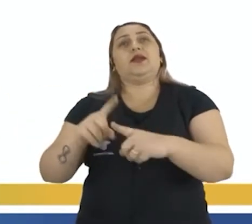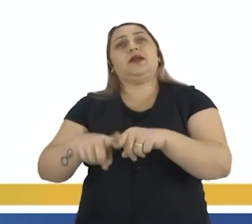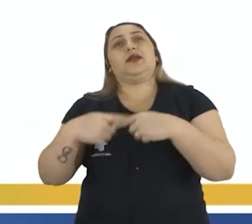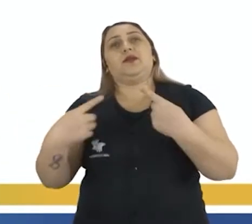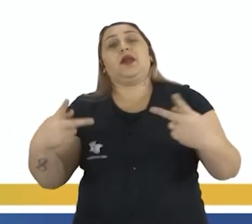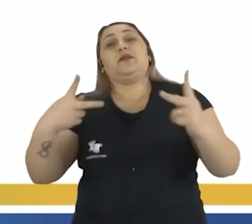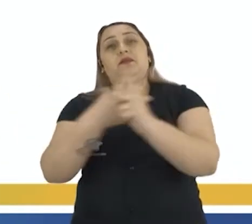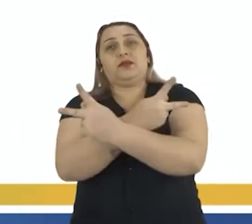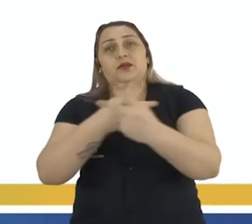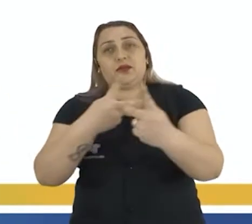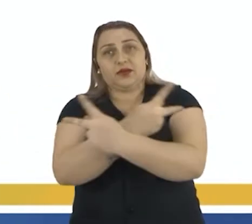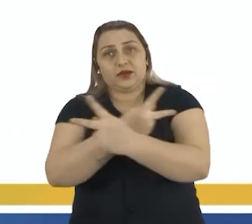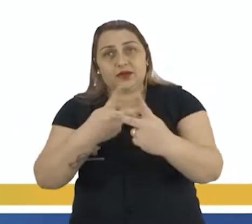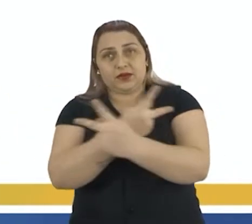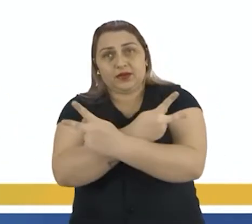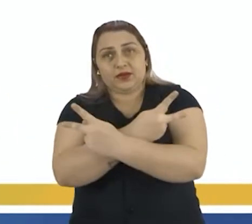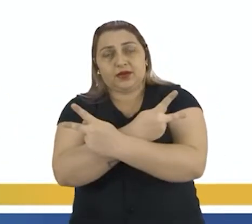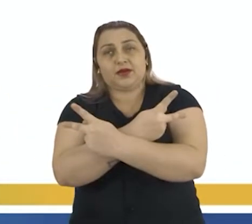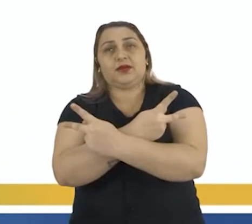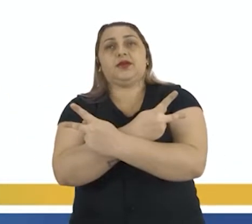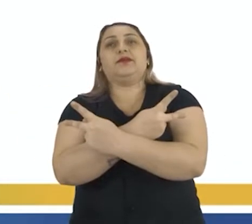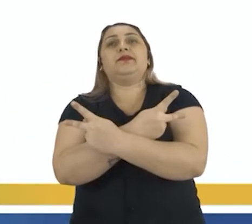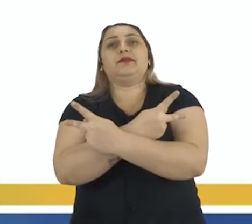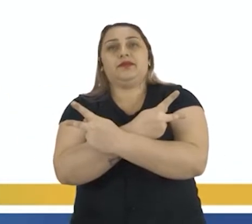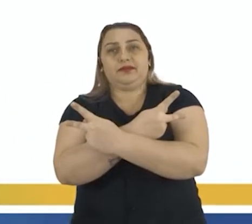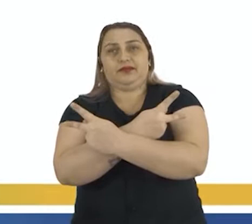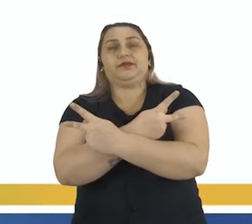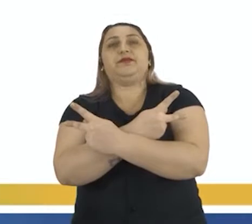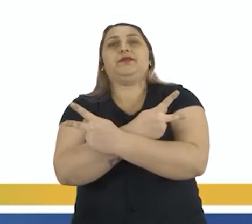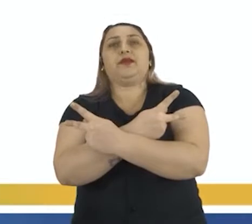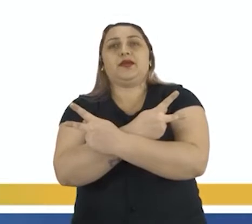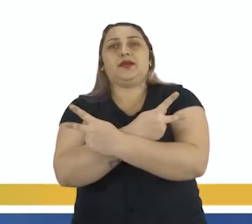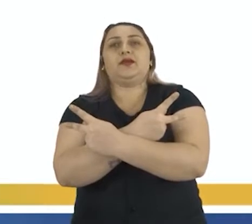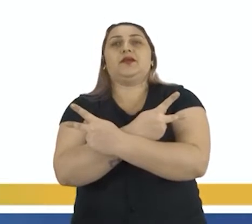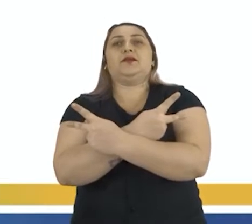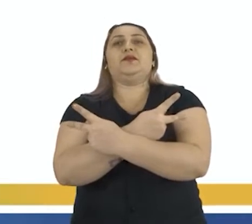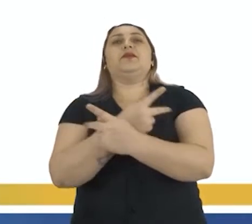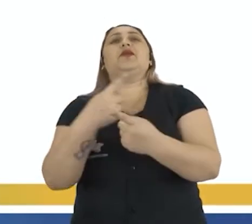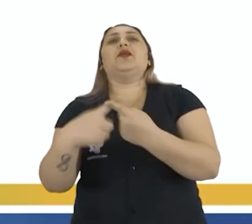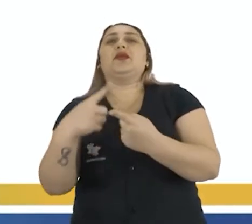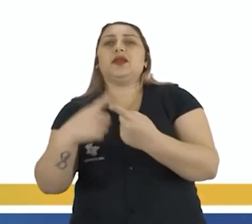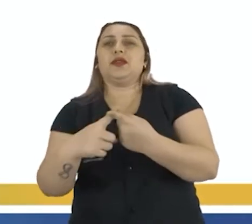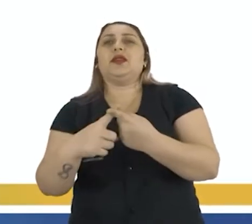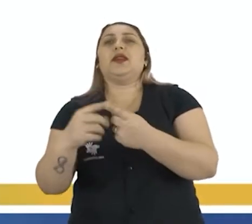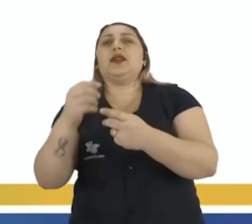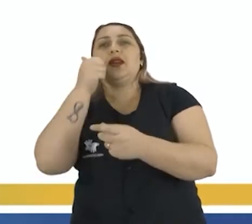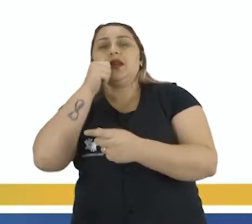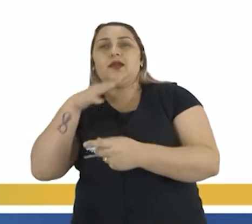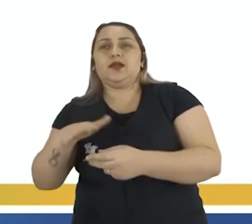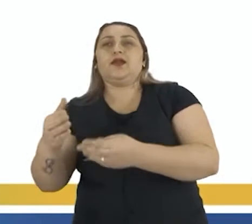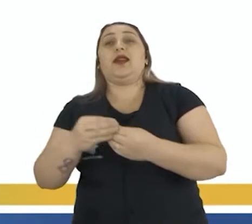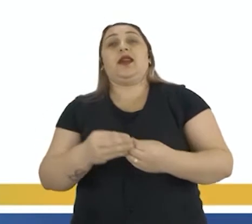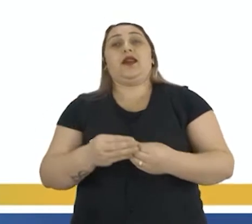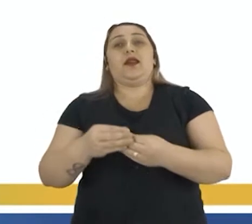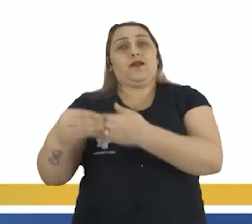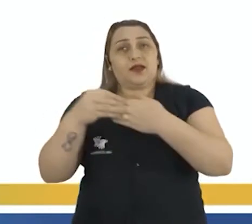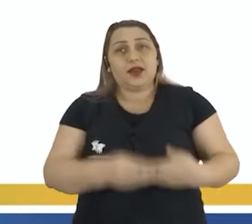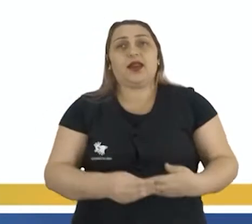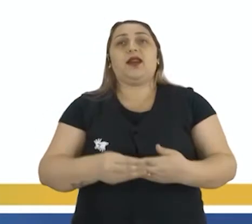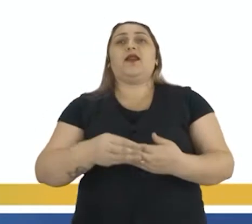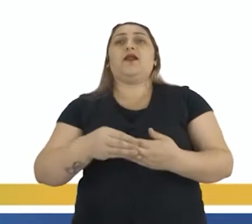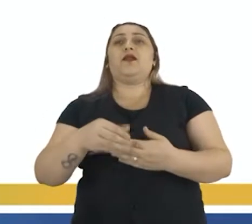uma preposição que está no sentido de causa. Antônio vai pôr todo o seu salário no número 7, então ele